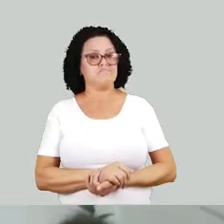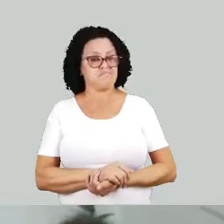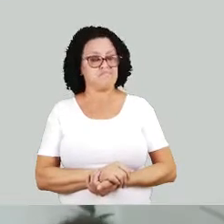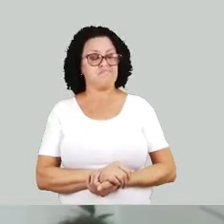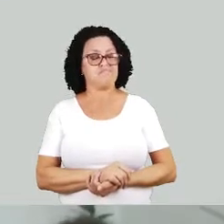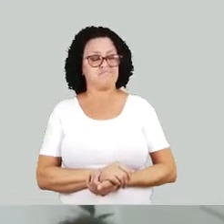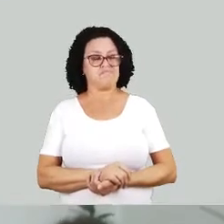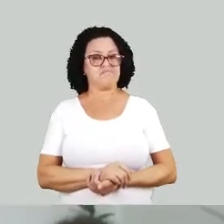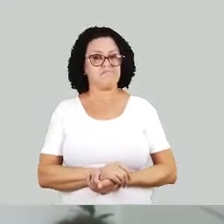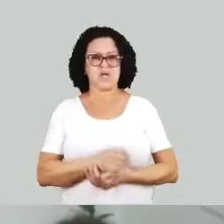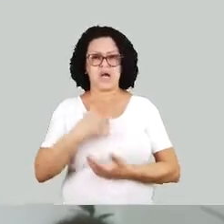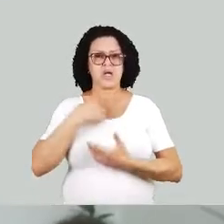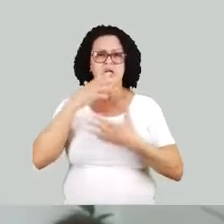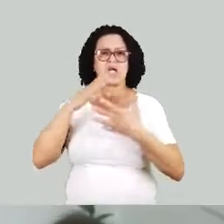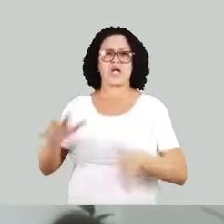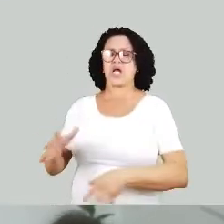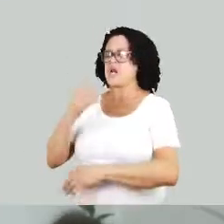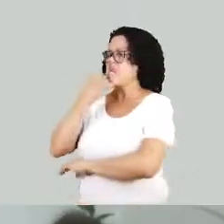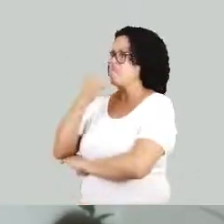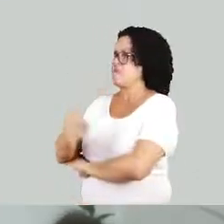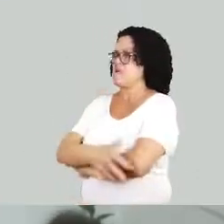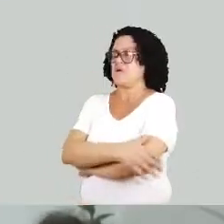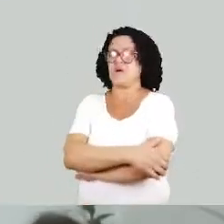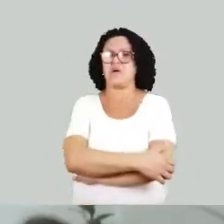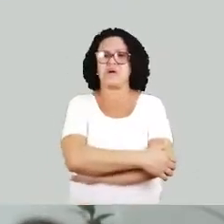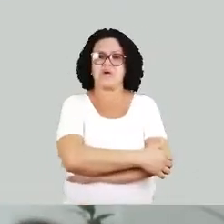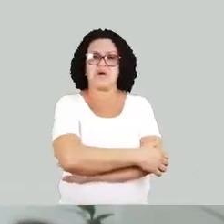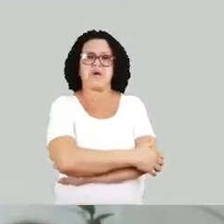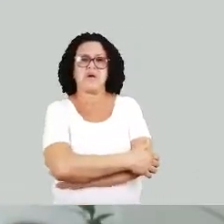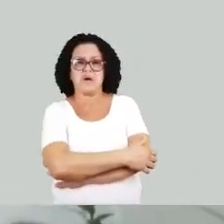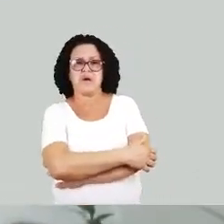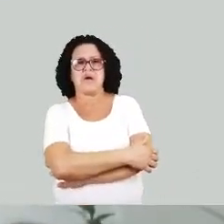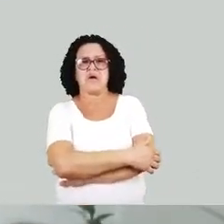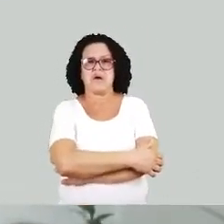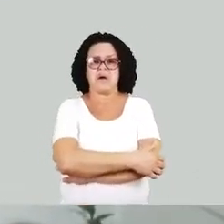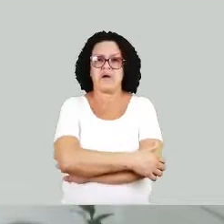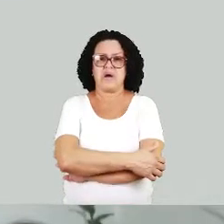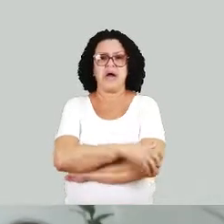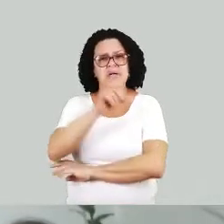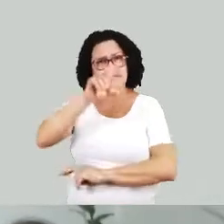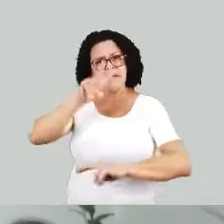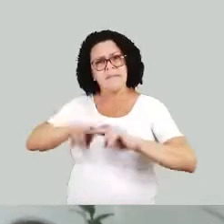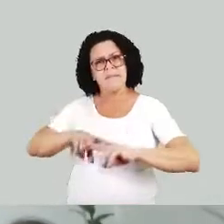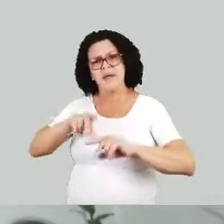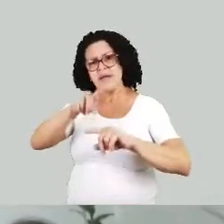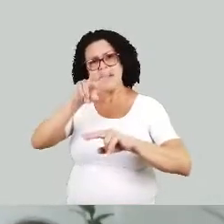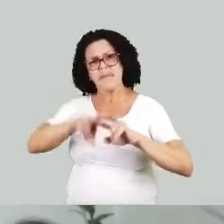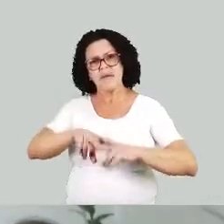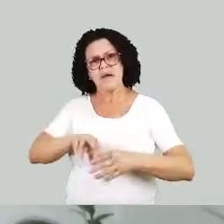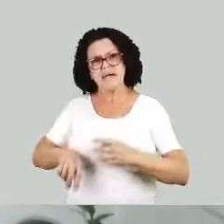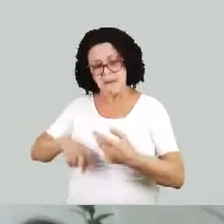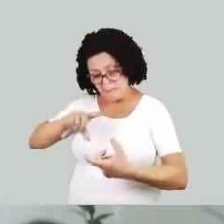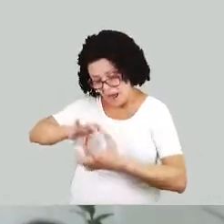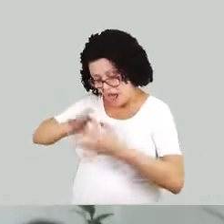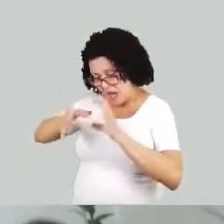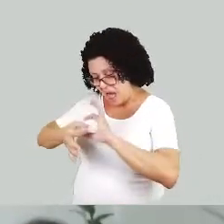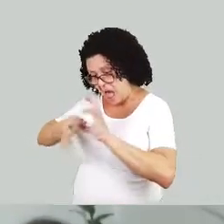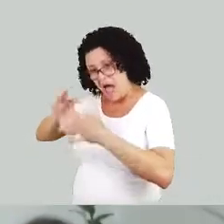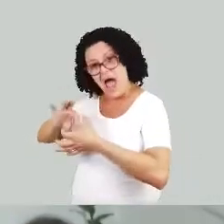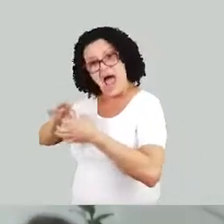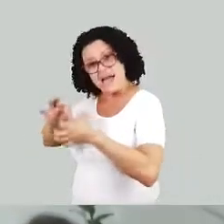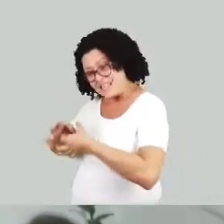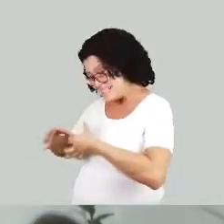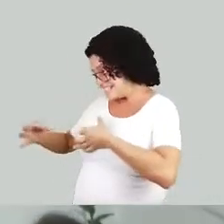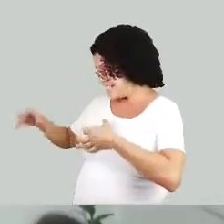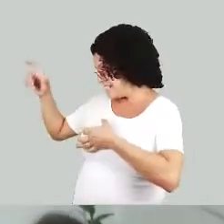Negar o perdão a si mesmo ou a outrem é como manter uma âncora que lhe prende a uma pessoa,